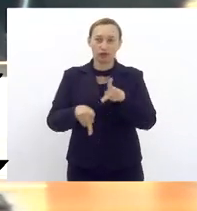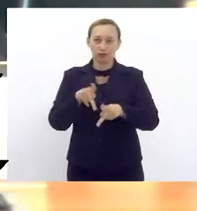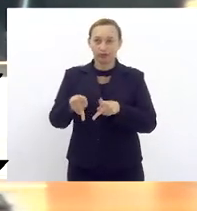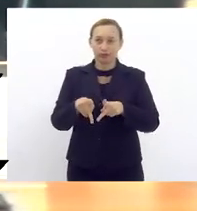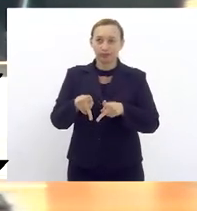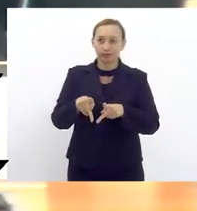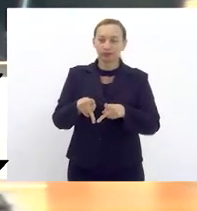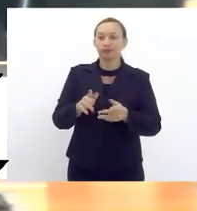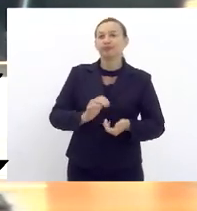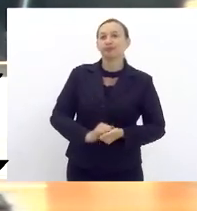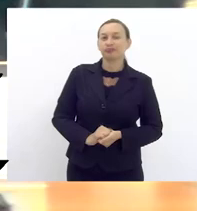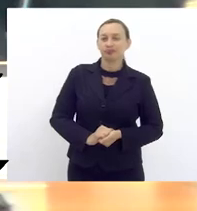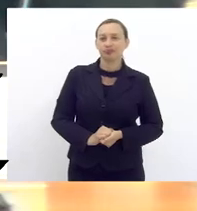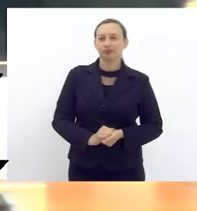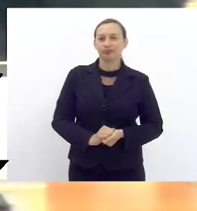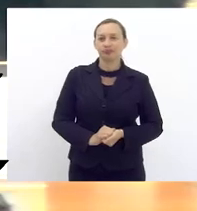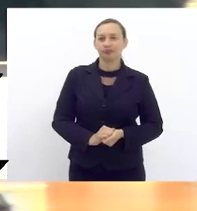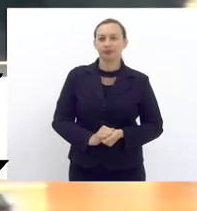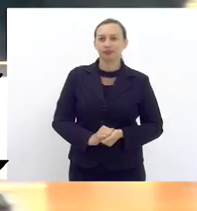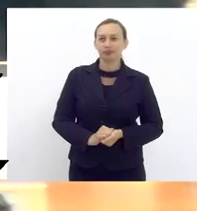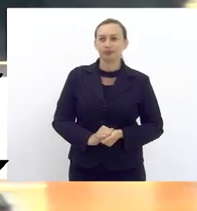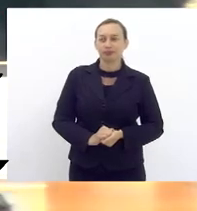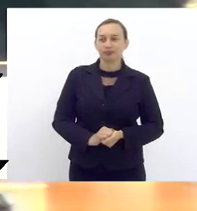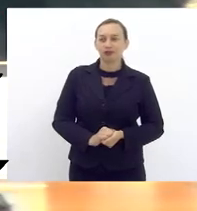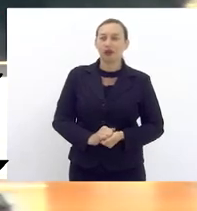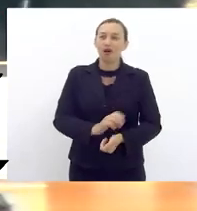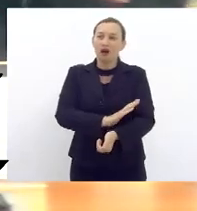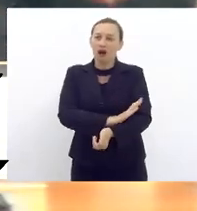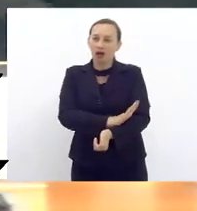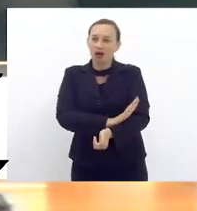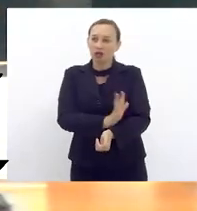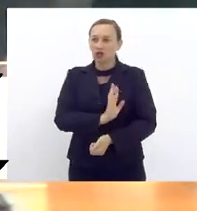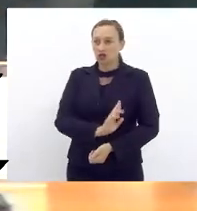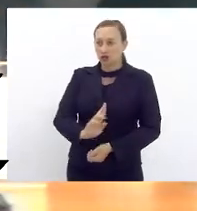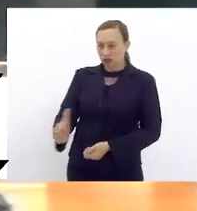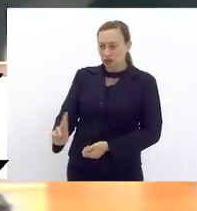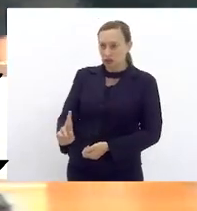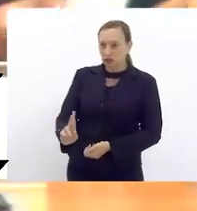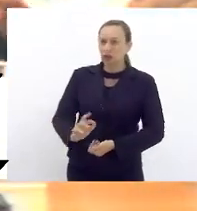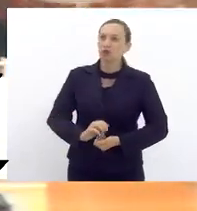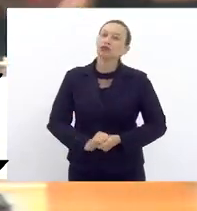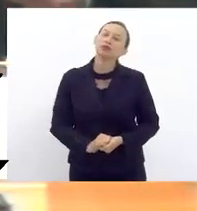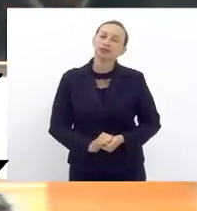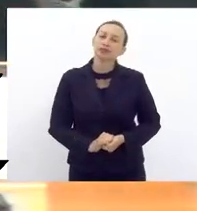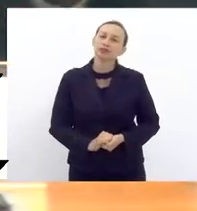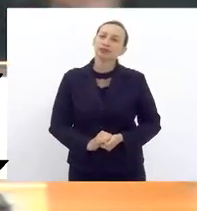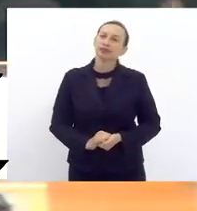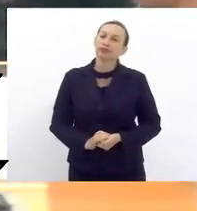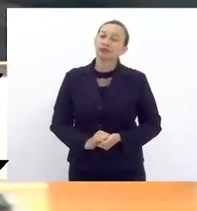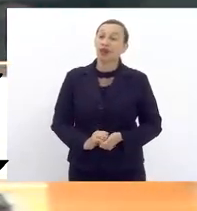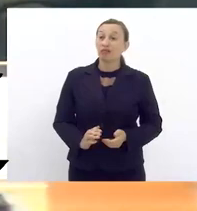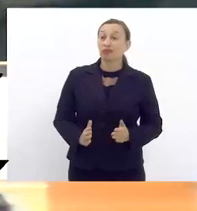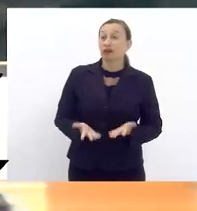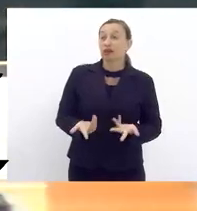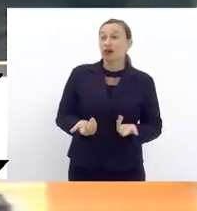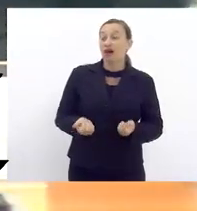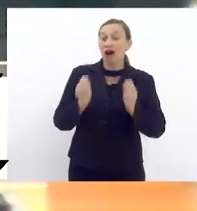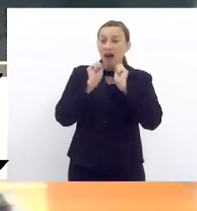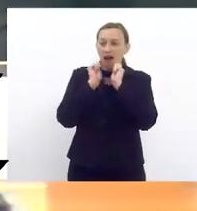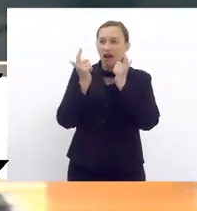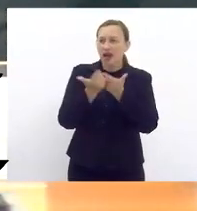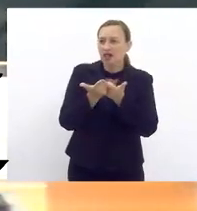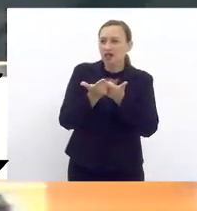E por falar em racismo religioso intolerância essa casa tem dado